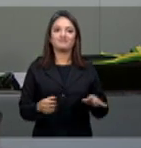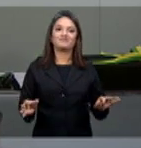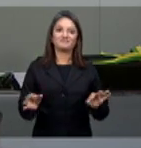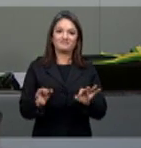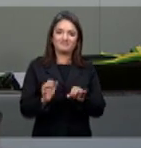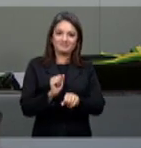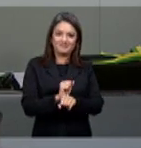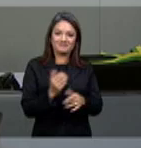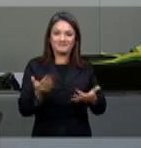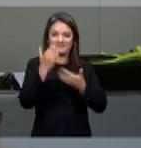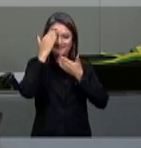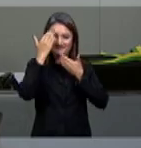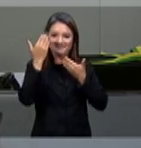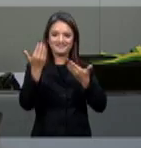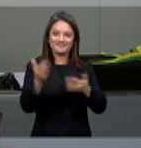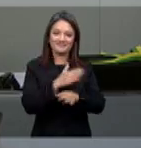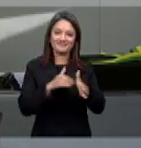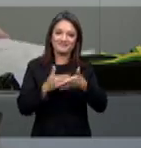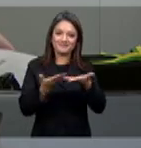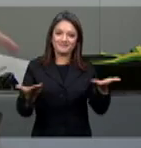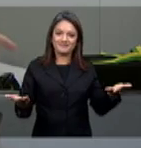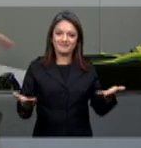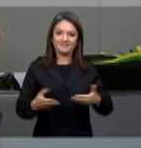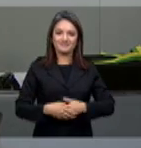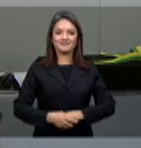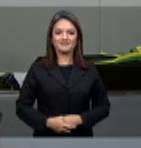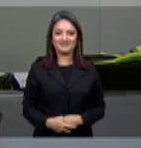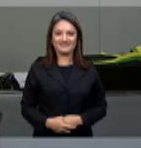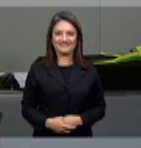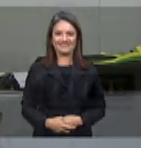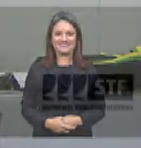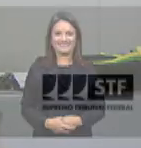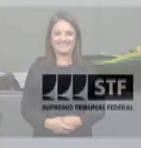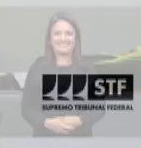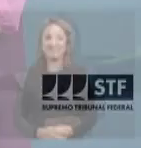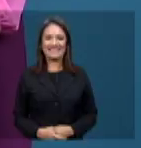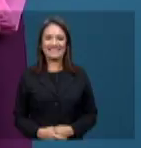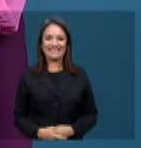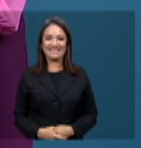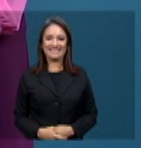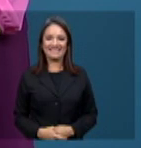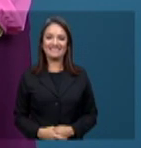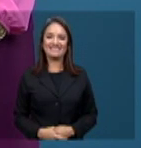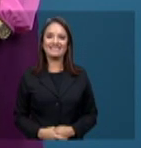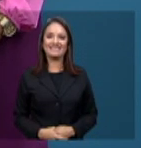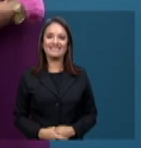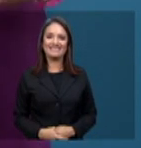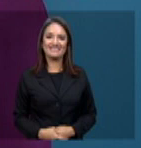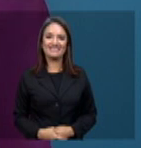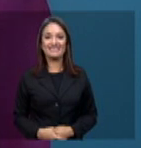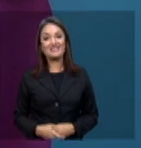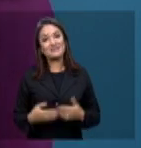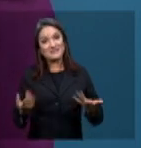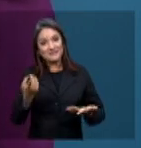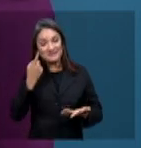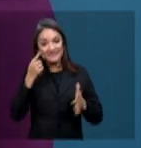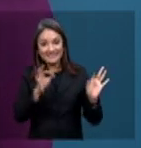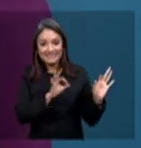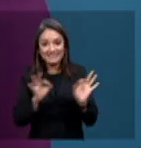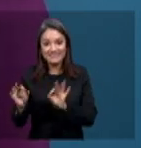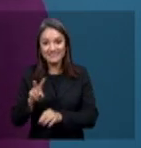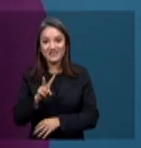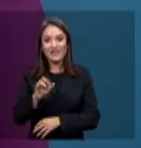muito obrigada a todos ou seminário 1 se você